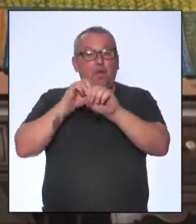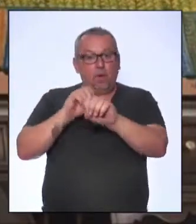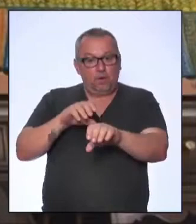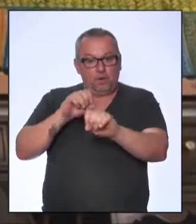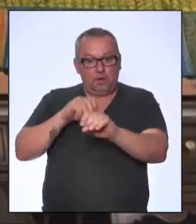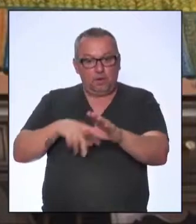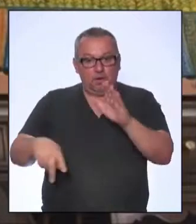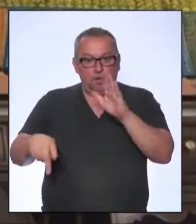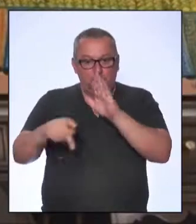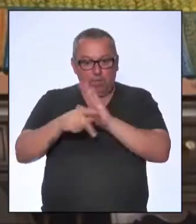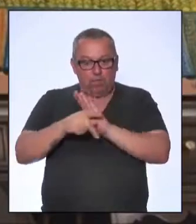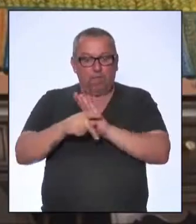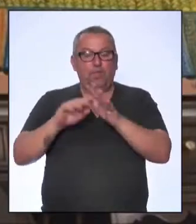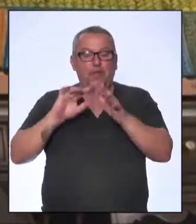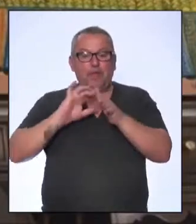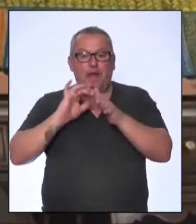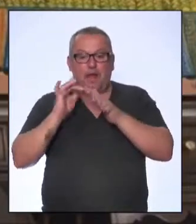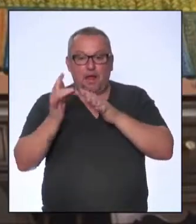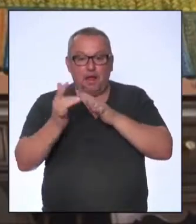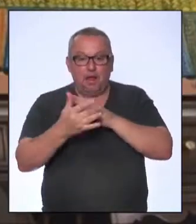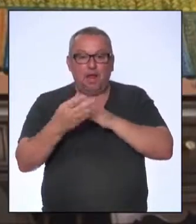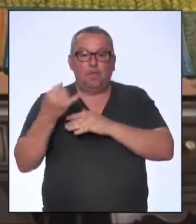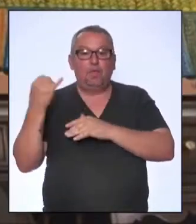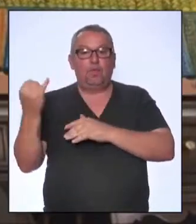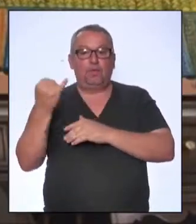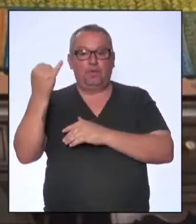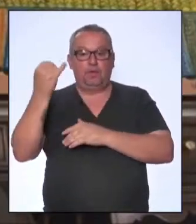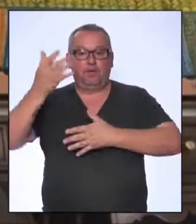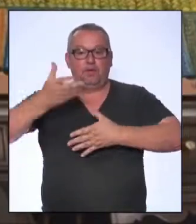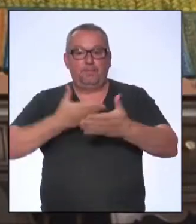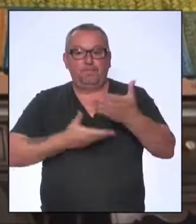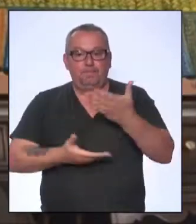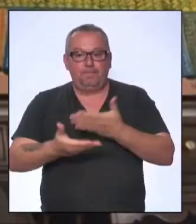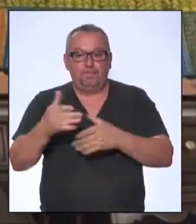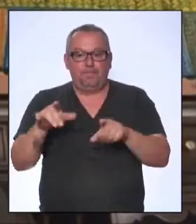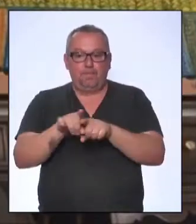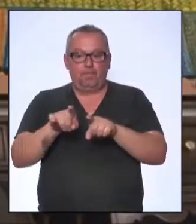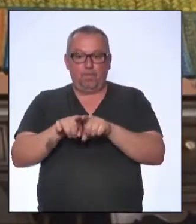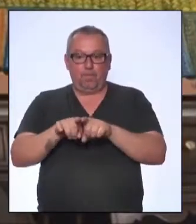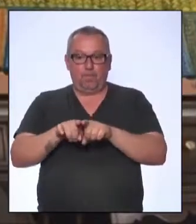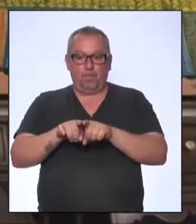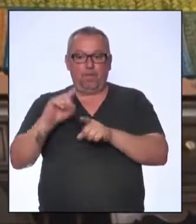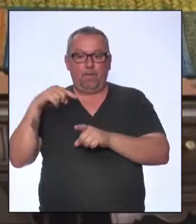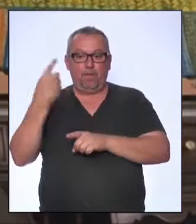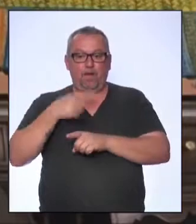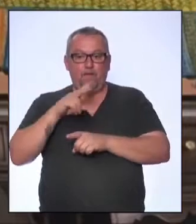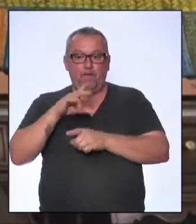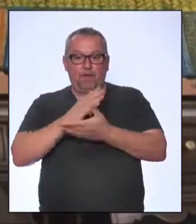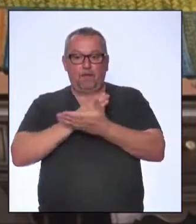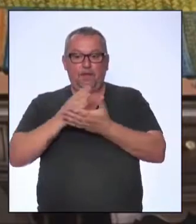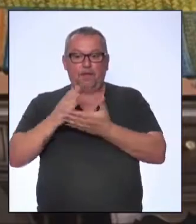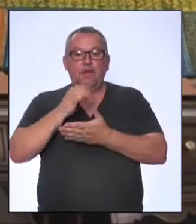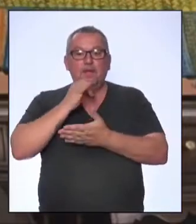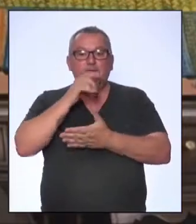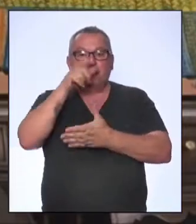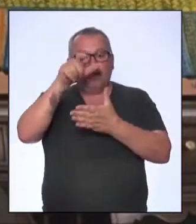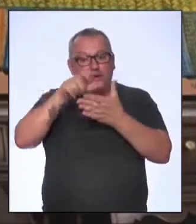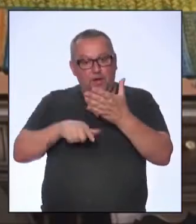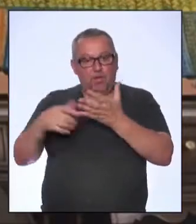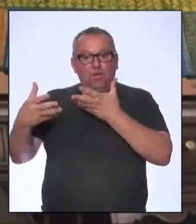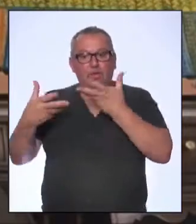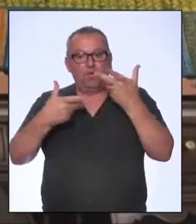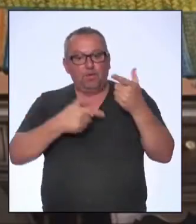rede, porque é muito importante essa troca entre vocês. A gente vai iniciar esse modelo com um convidado